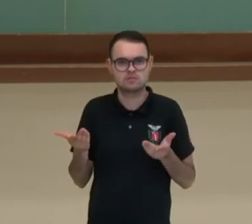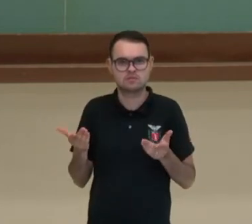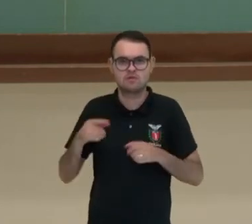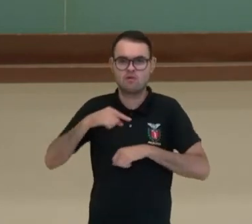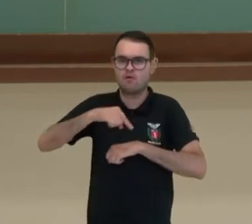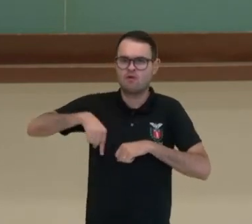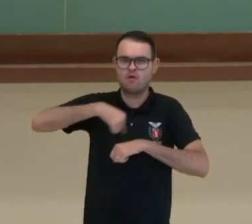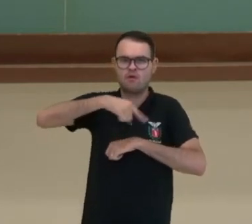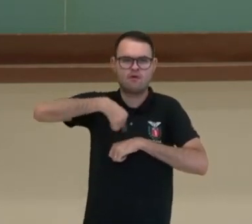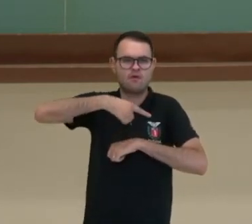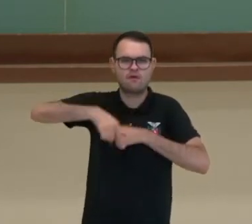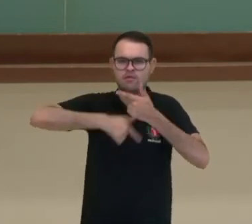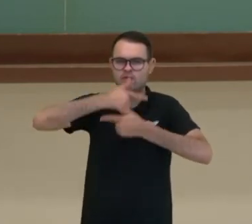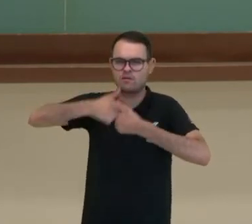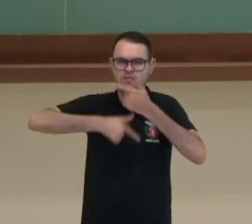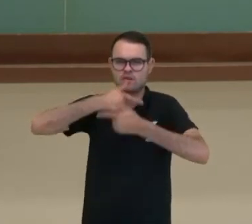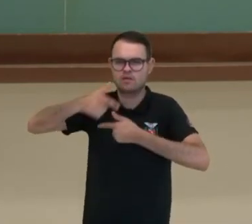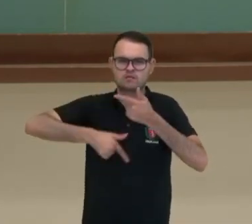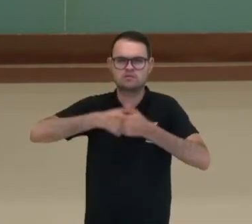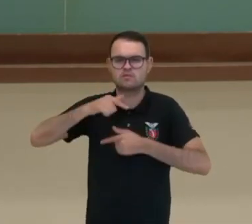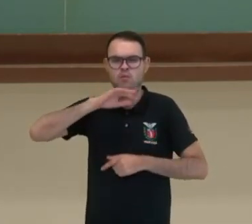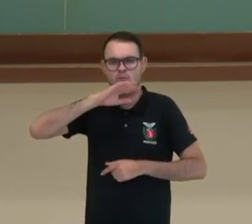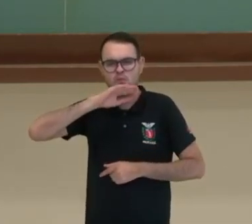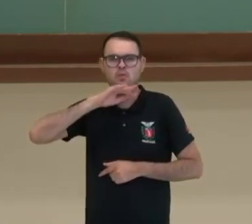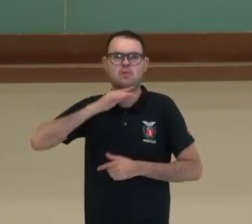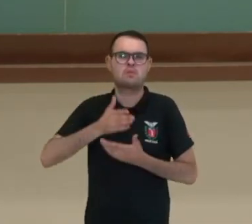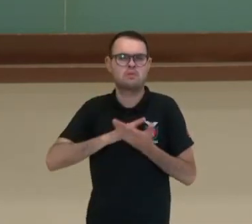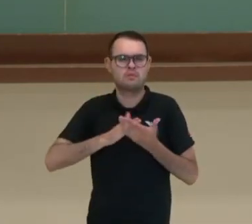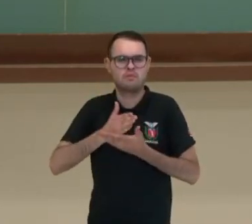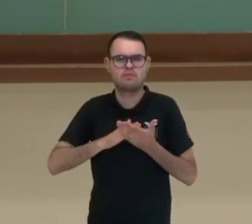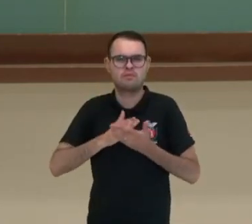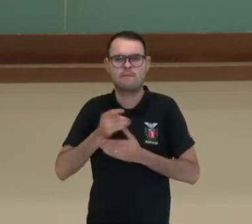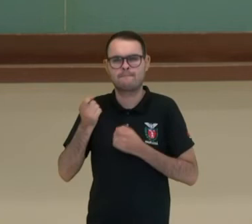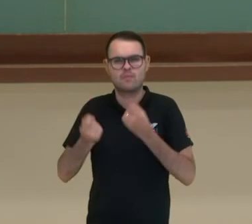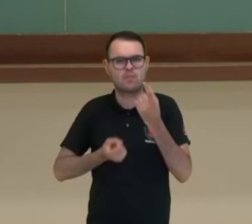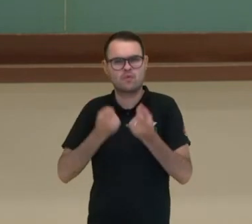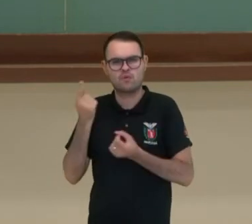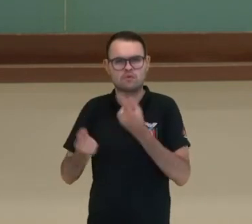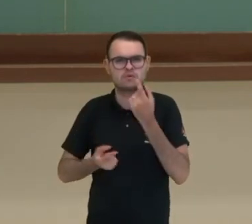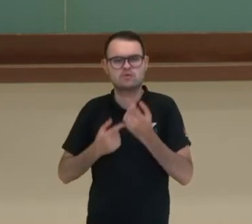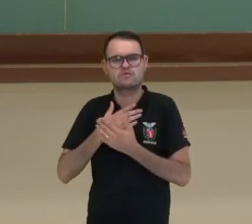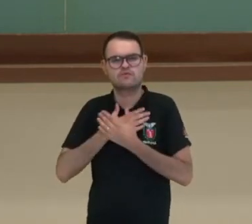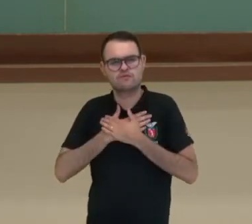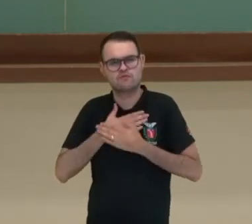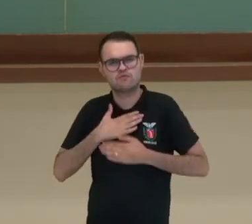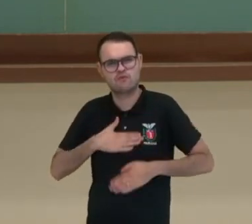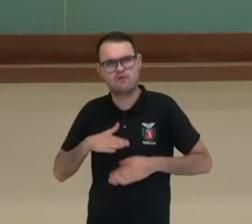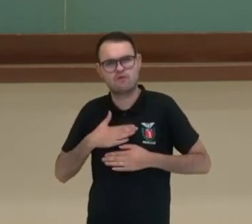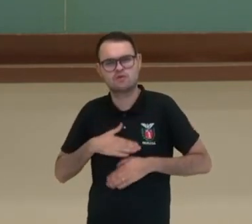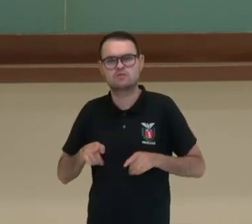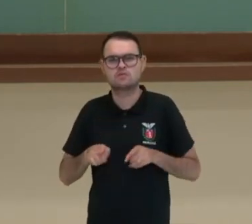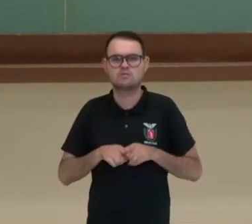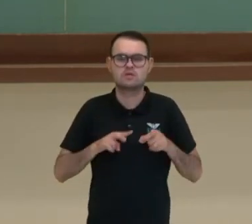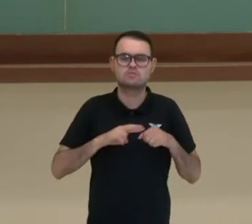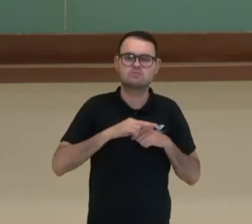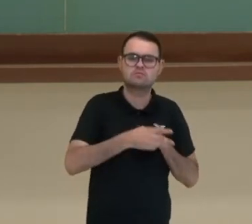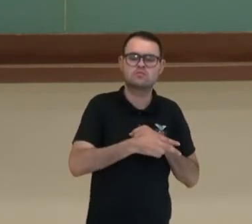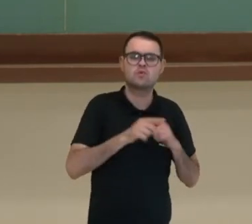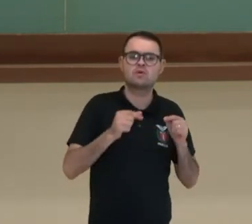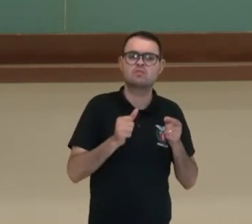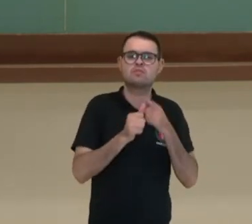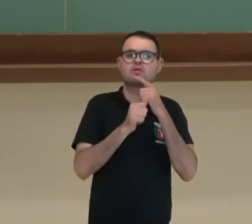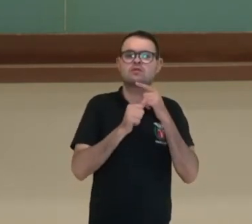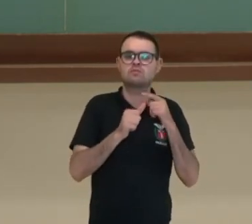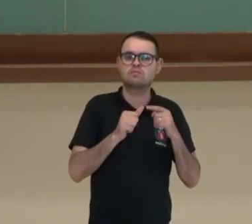horas de trabalho, péssimas condições de trabalho, poucas folgas aí por diante, e que vai gerar também os primeiros movimentos